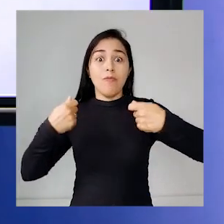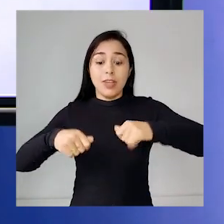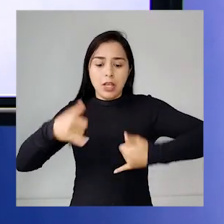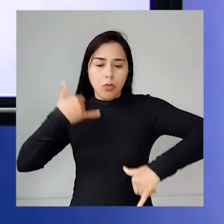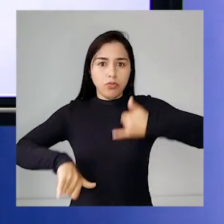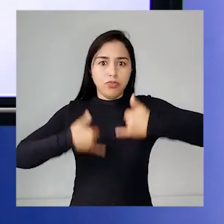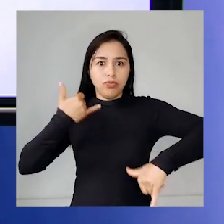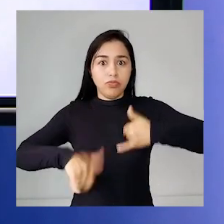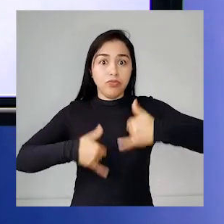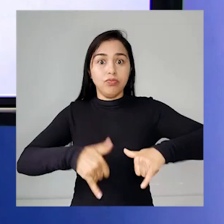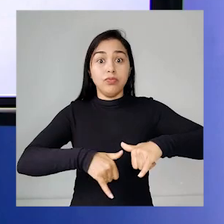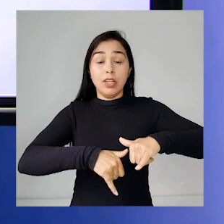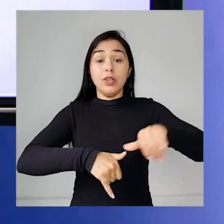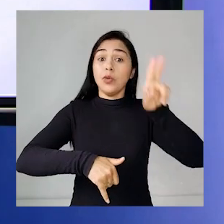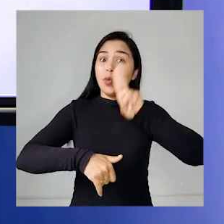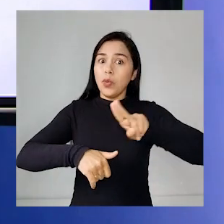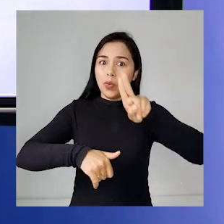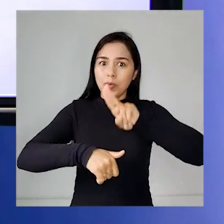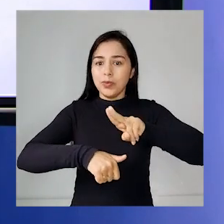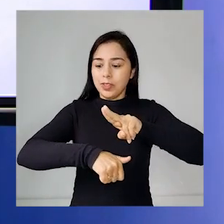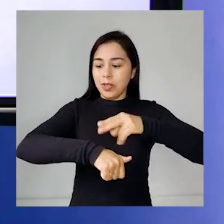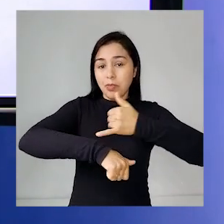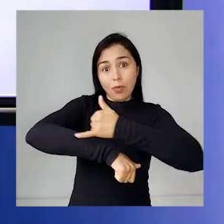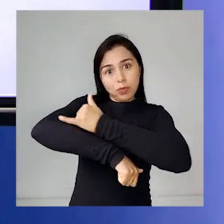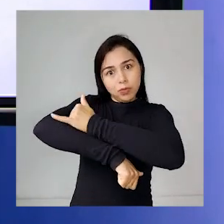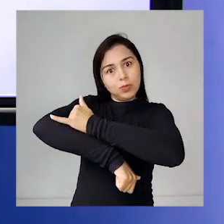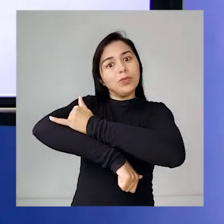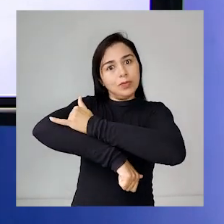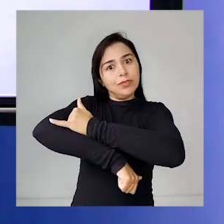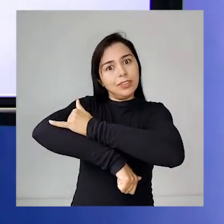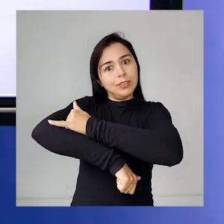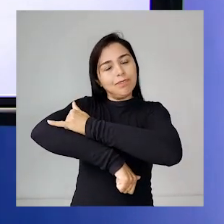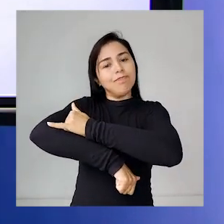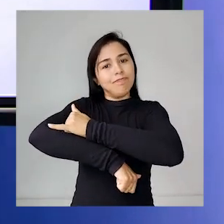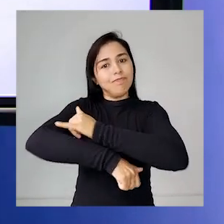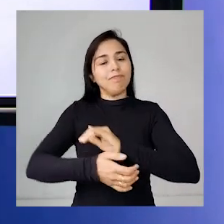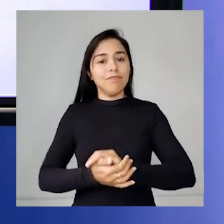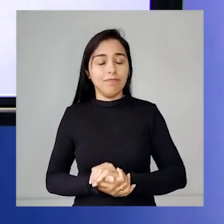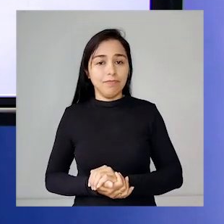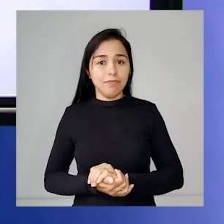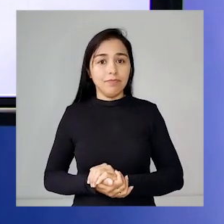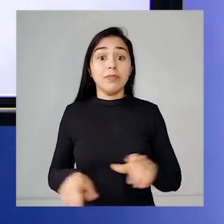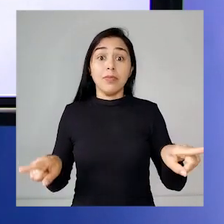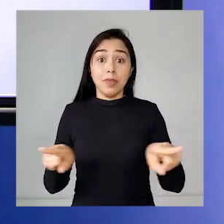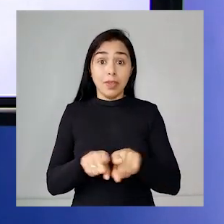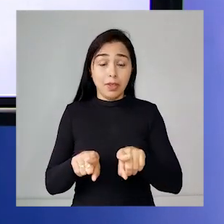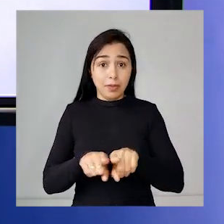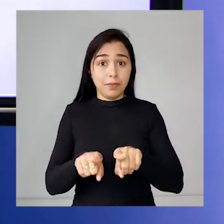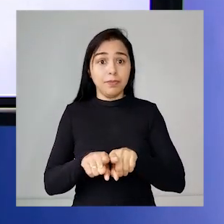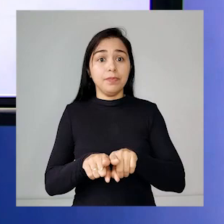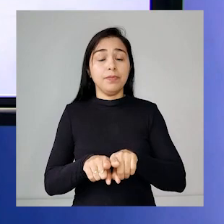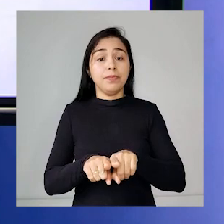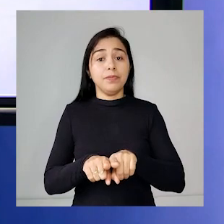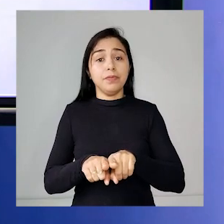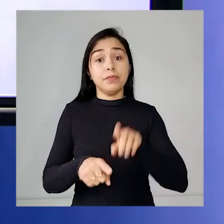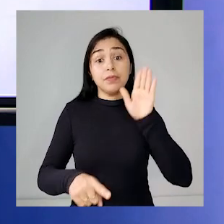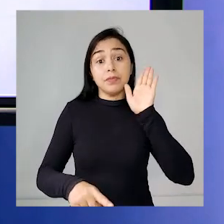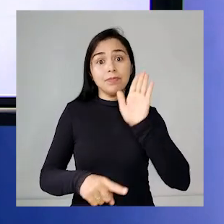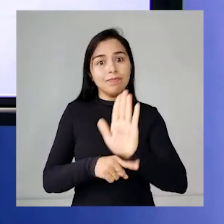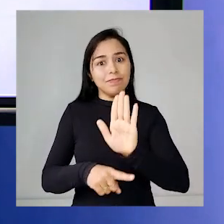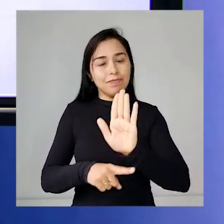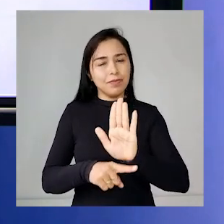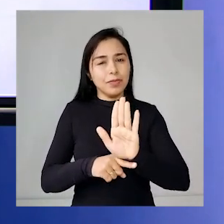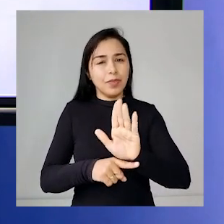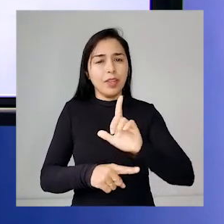energia para desenvolver o nosso organismo, e também auxilia para que nós tenhamos uma